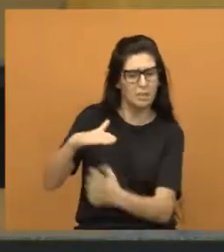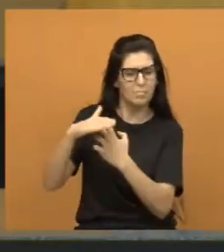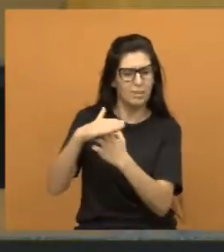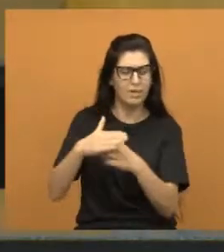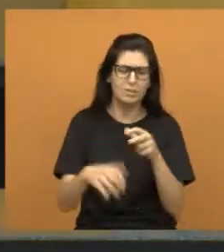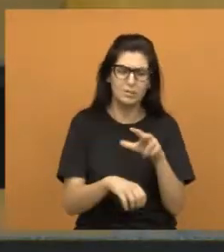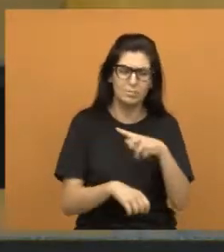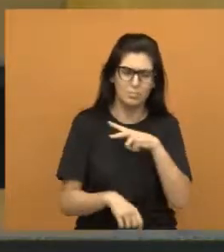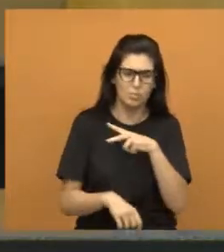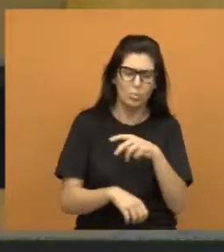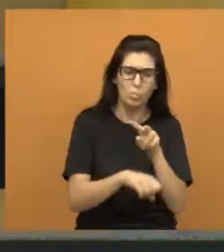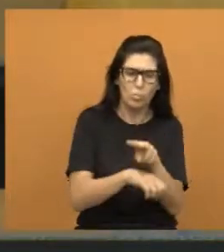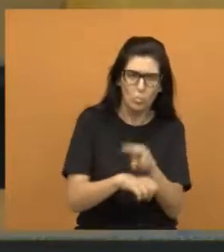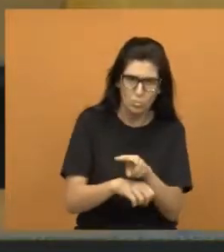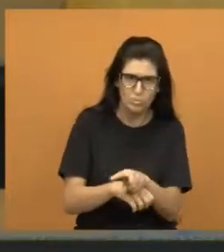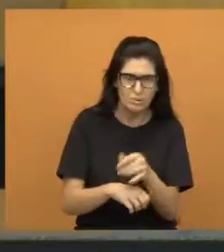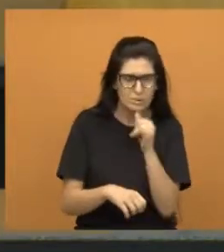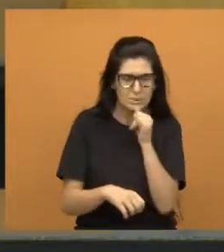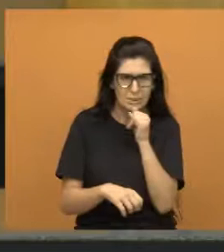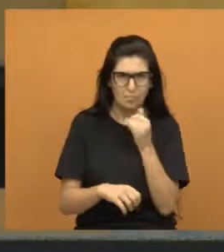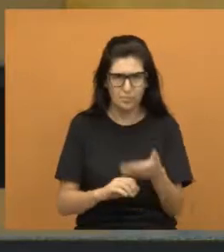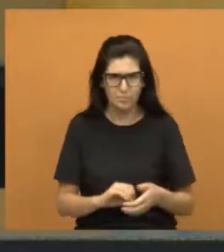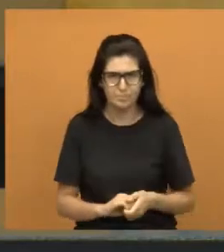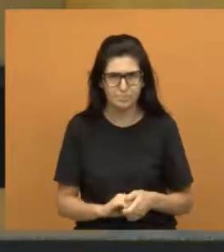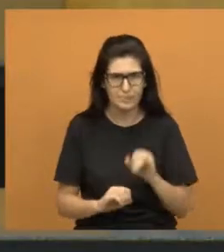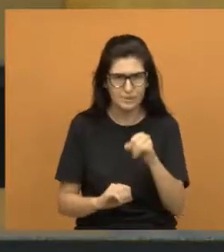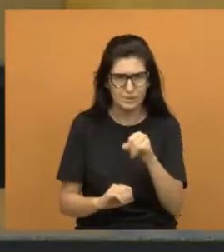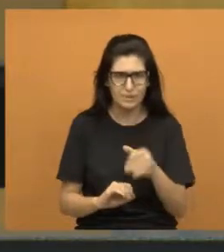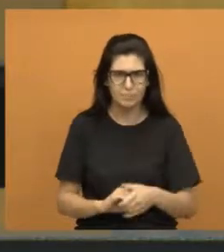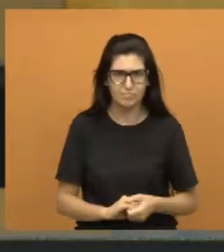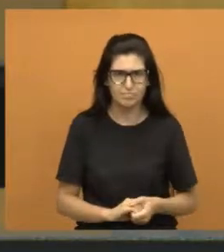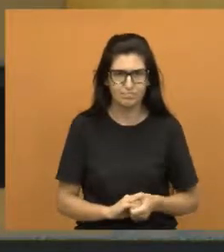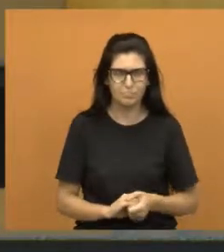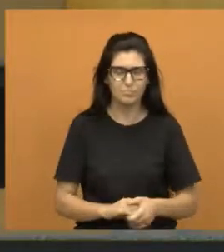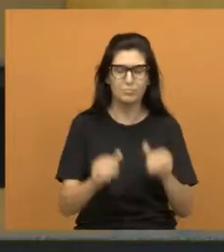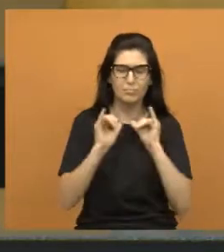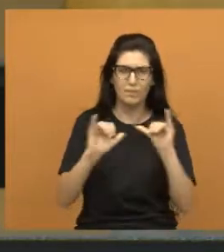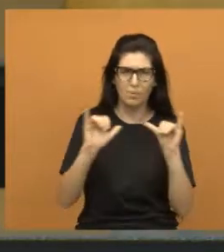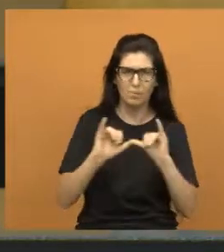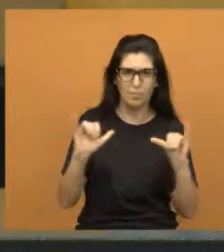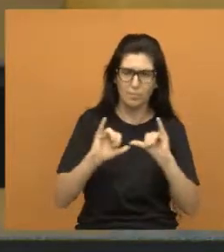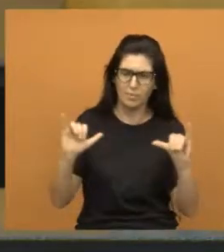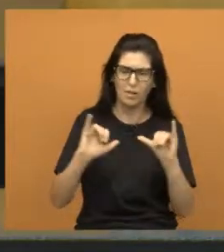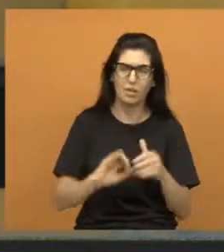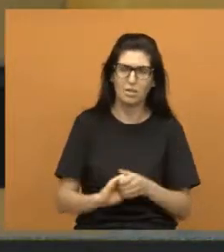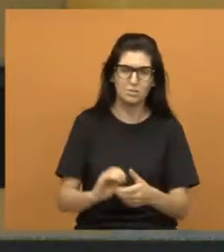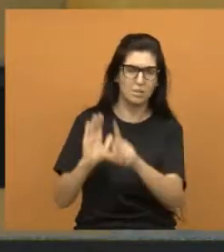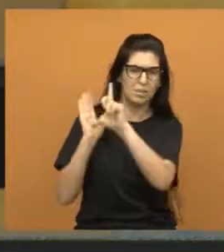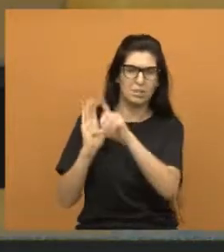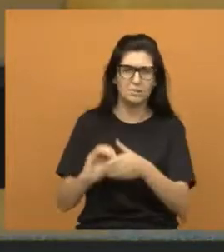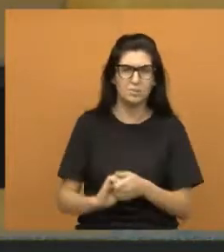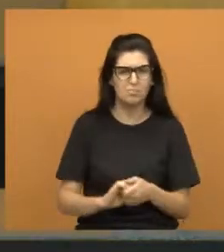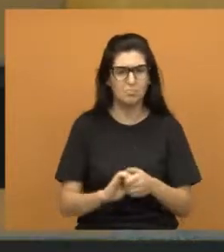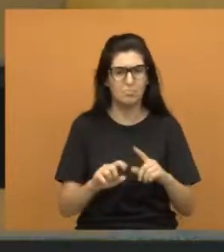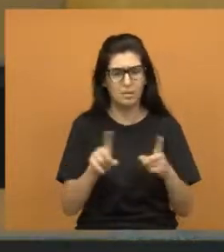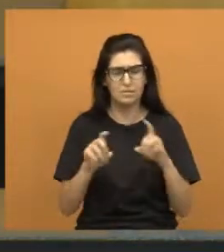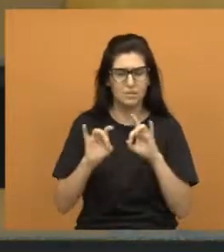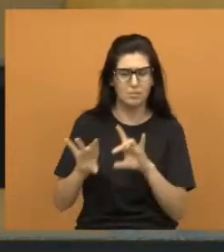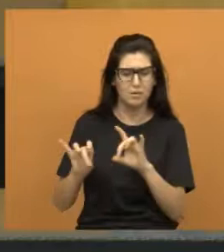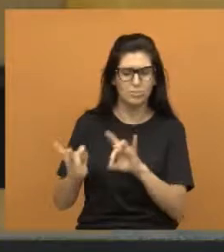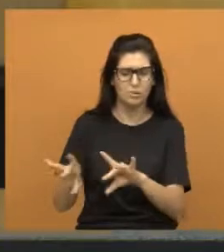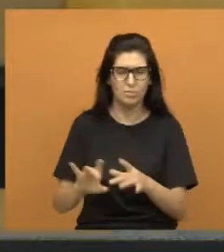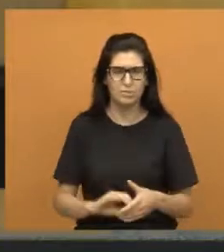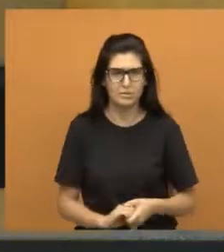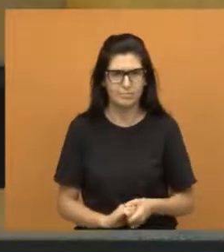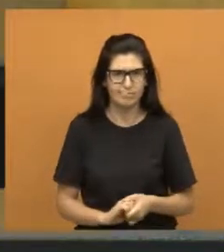cuidar daquele espaço público com interesse maior de fazer a propaganda, mas no final acaba abandonando. Hoje a gente está vendo aí